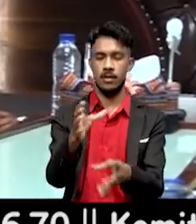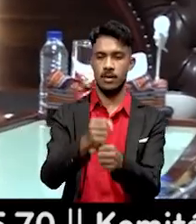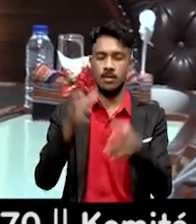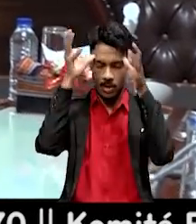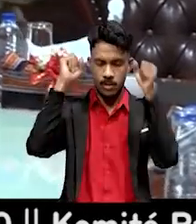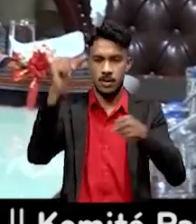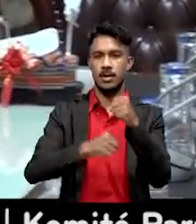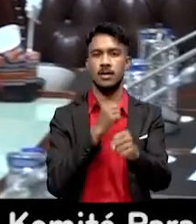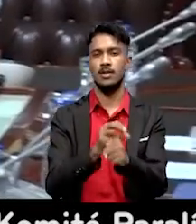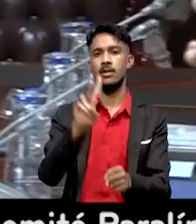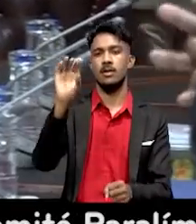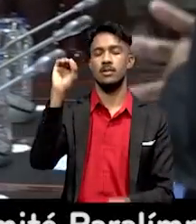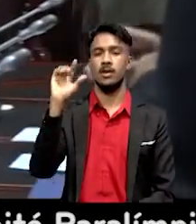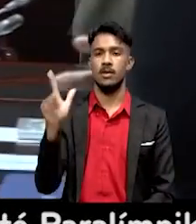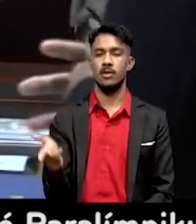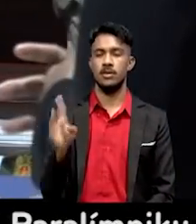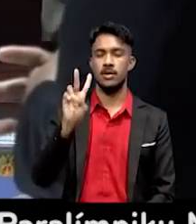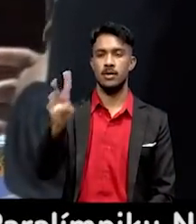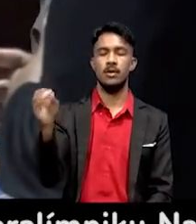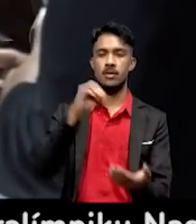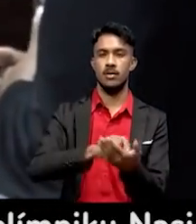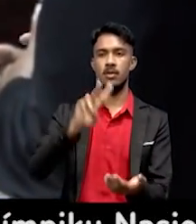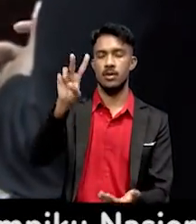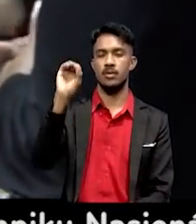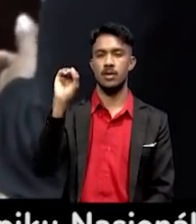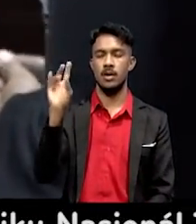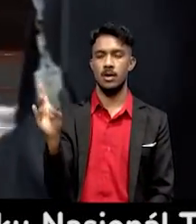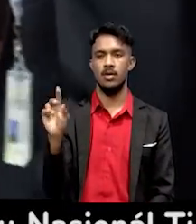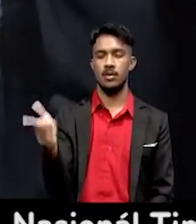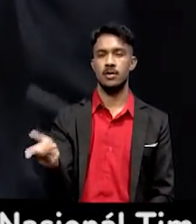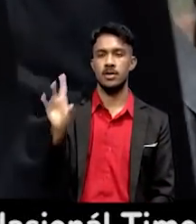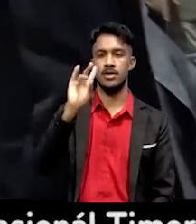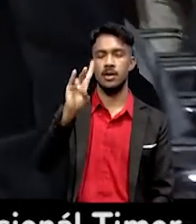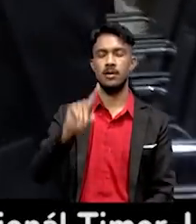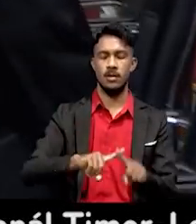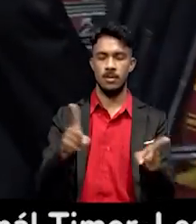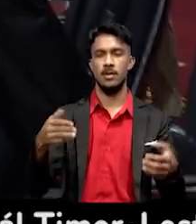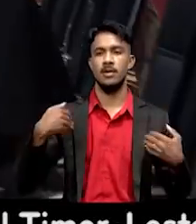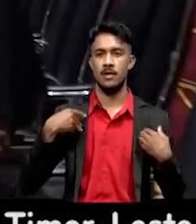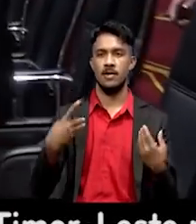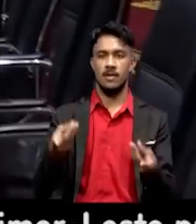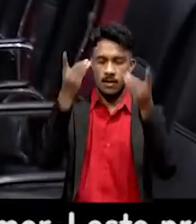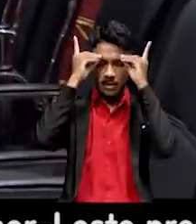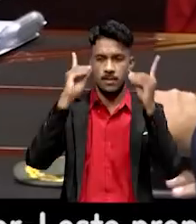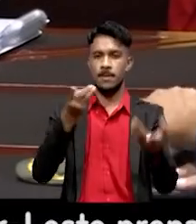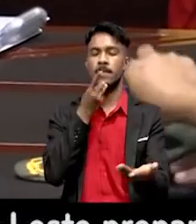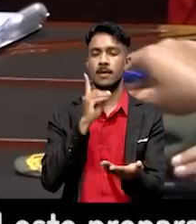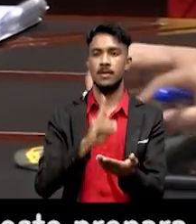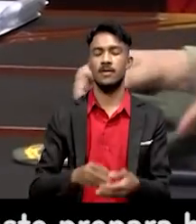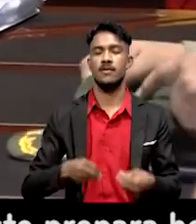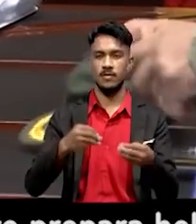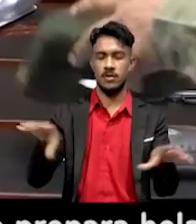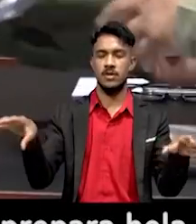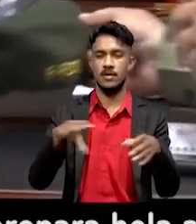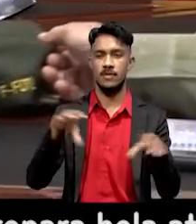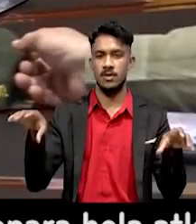rihun rua ruanulu resin rua to tinang rihun rua ruanulu resin hitu. Mas que ia declaração Maubisi atu entrega poder ba geração